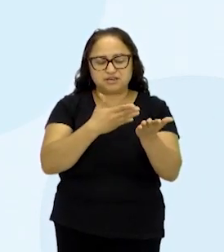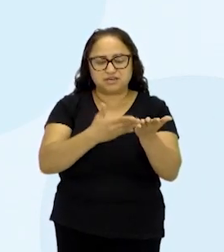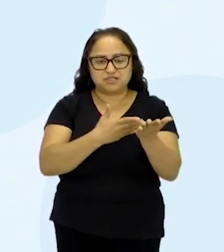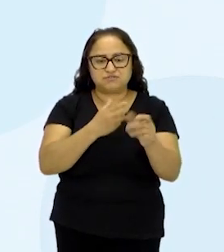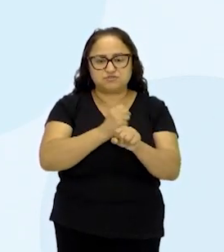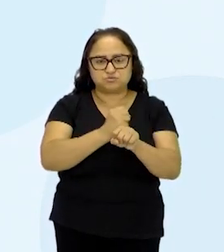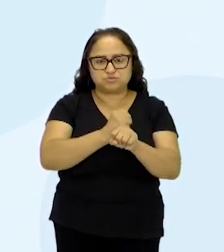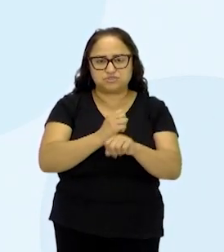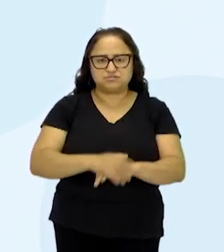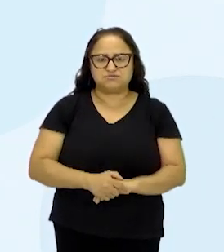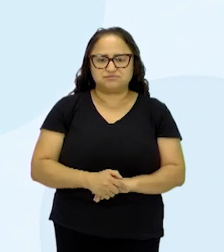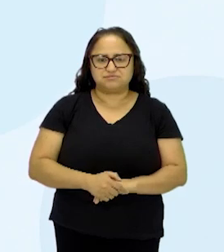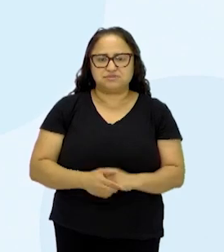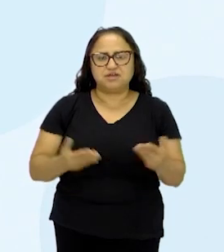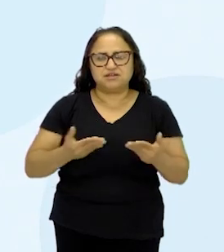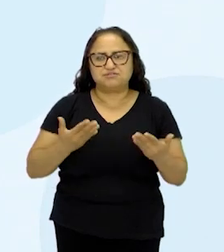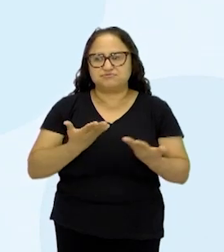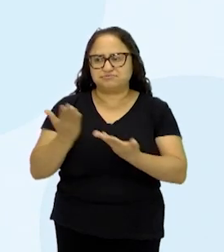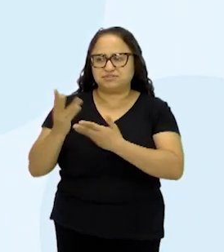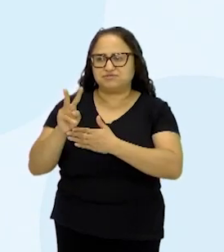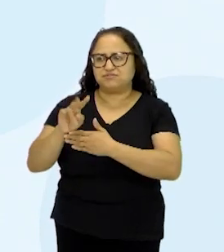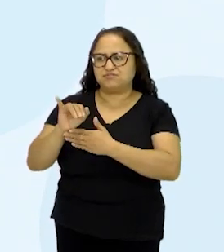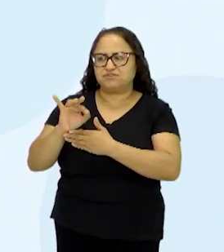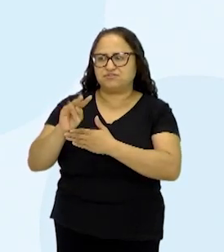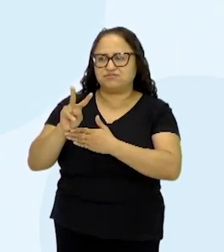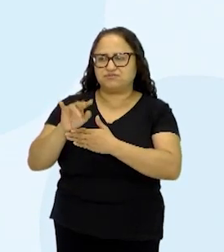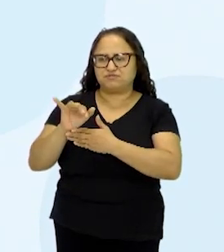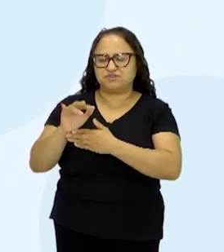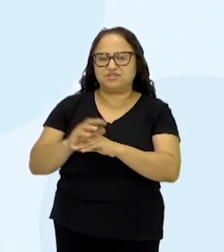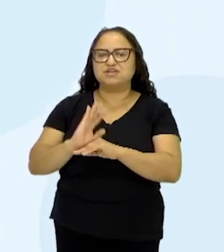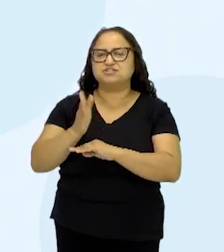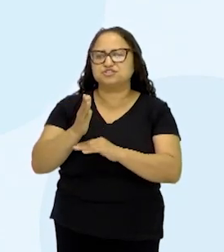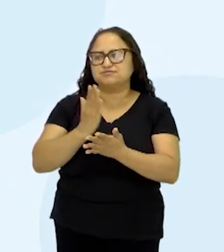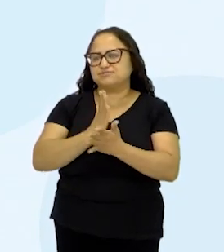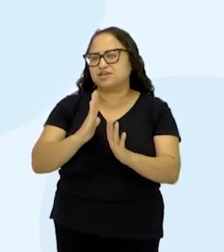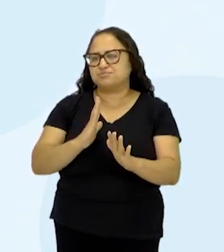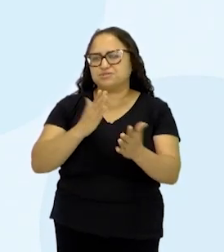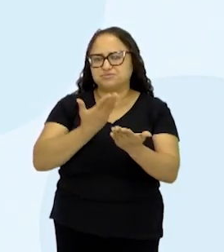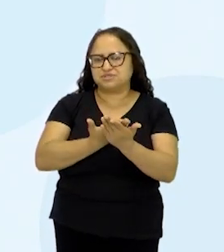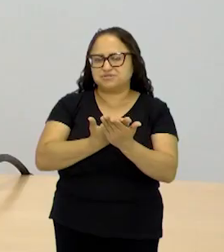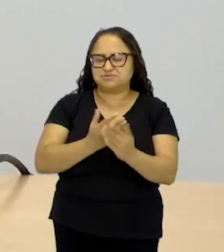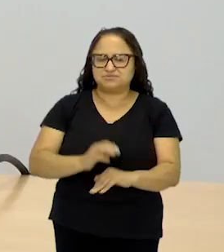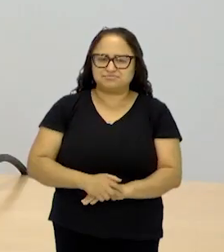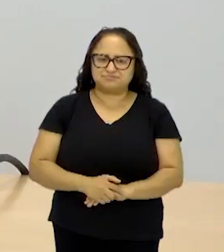Bom, agora eu passo a palavra para a Vivi, né, que agora já encerramos a nossa aula.